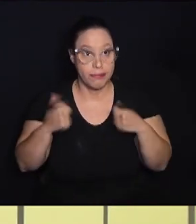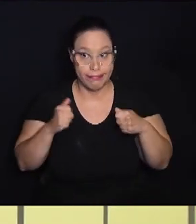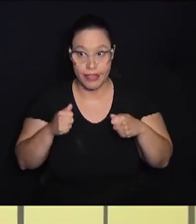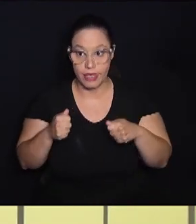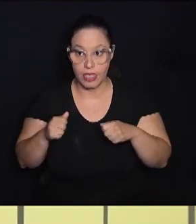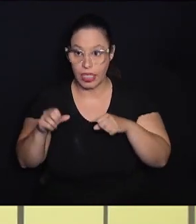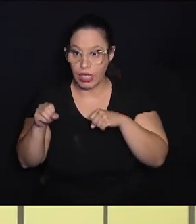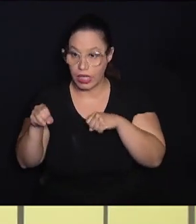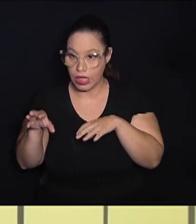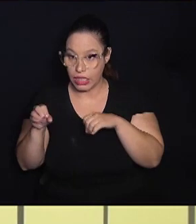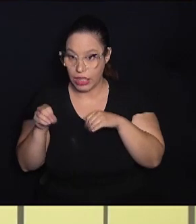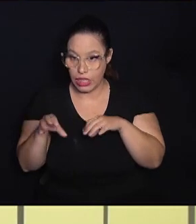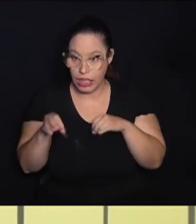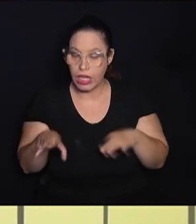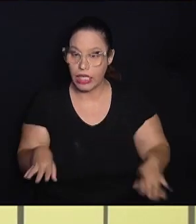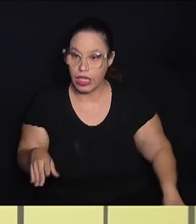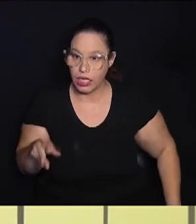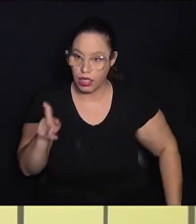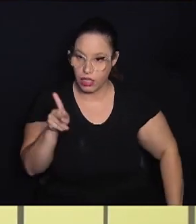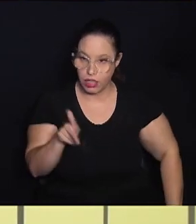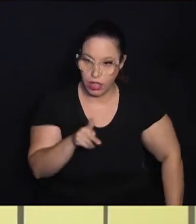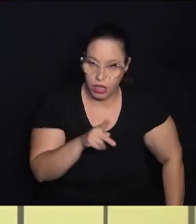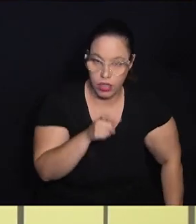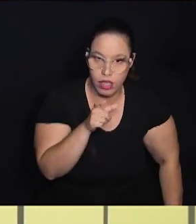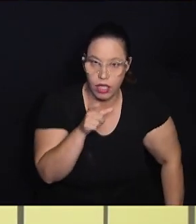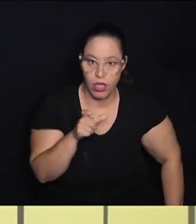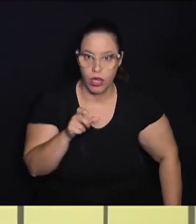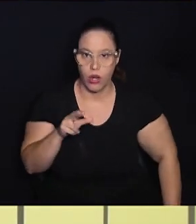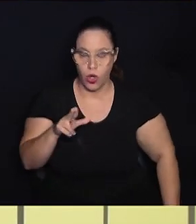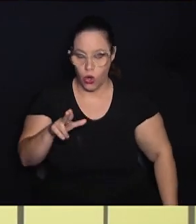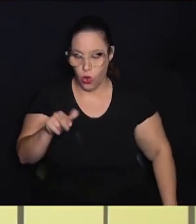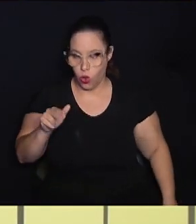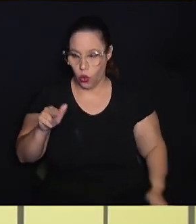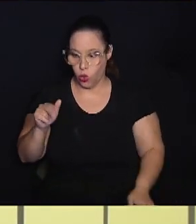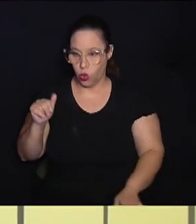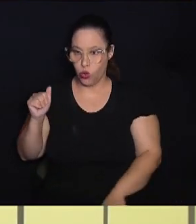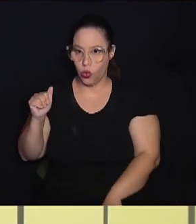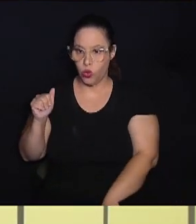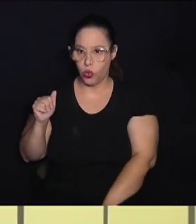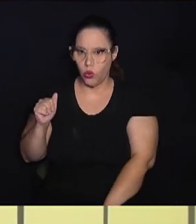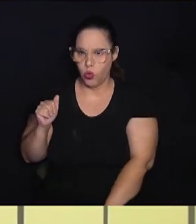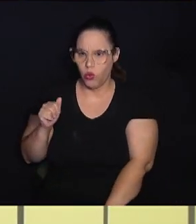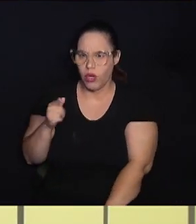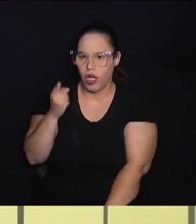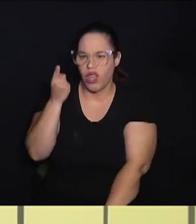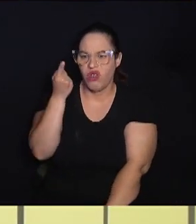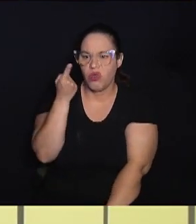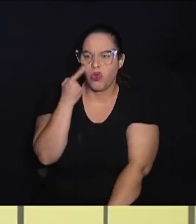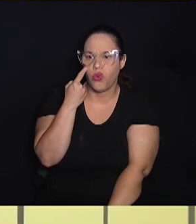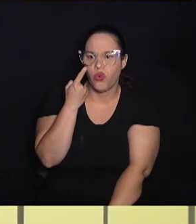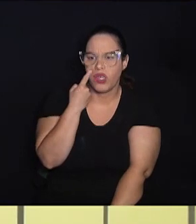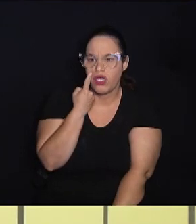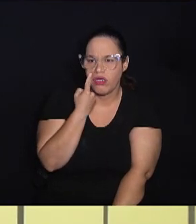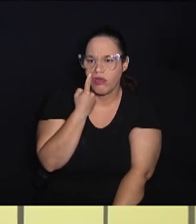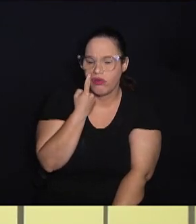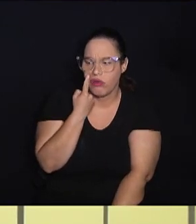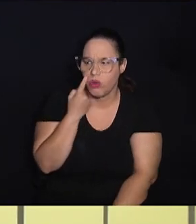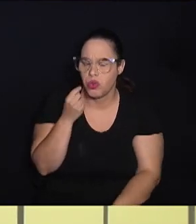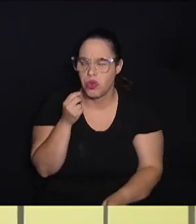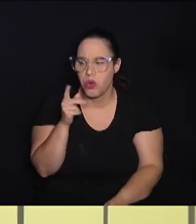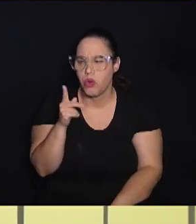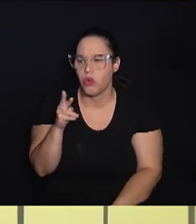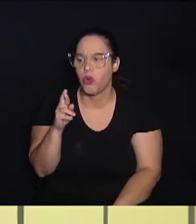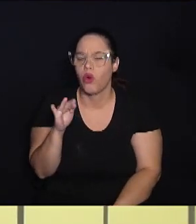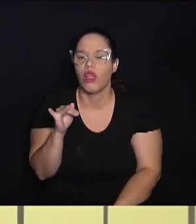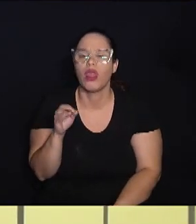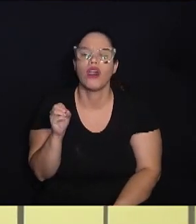você não pode chegar numa pessoa que nunca viu um quadrinho apresentando o melhor do gênero porque ela às vezes nem vai saber qual é a ordem de leitura por que